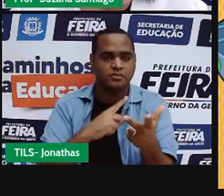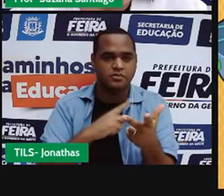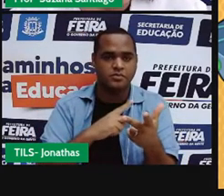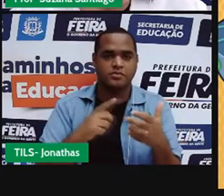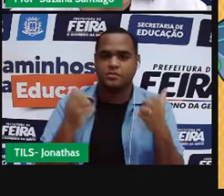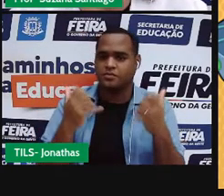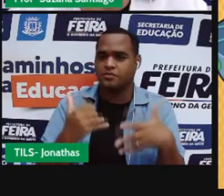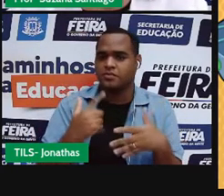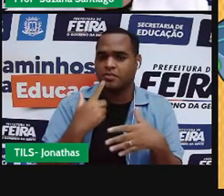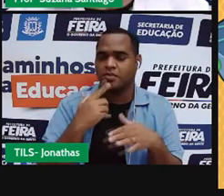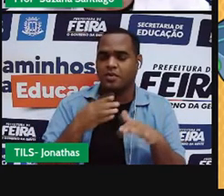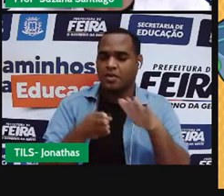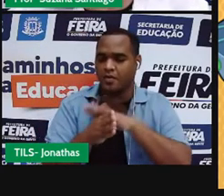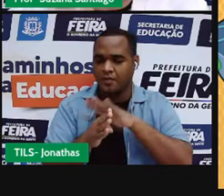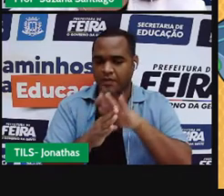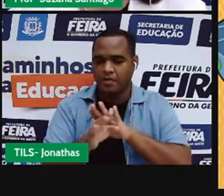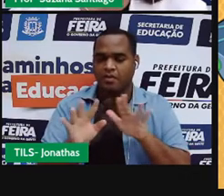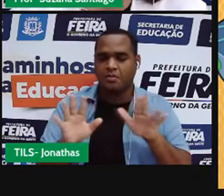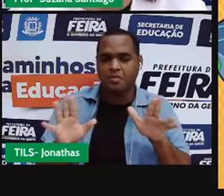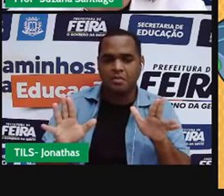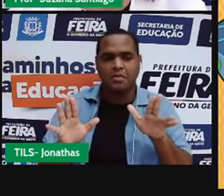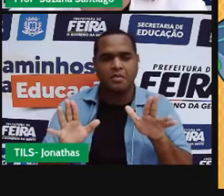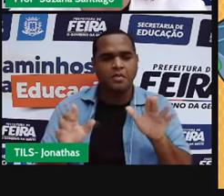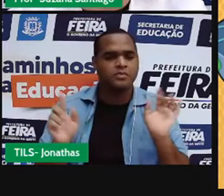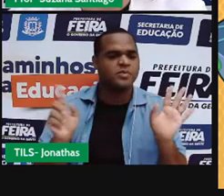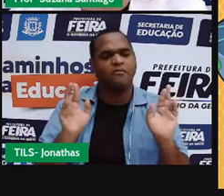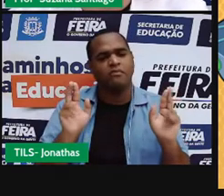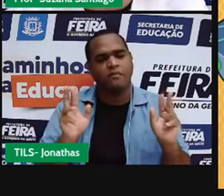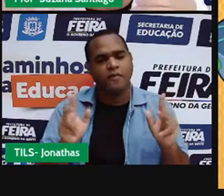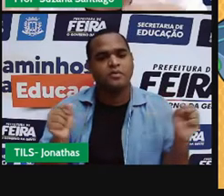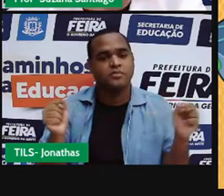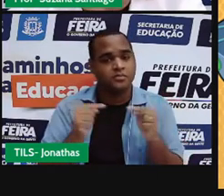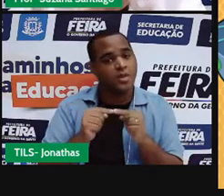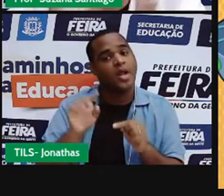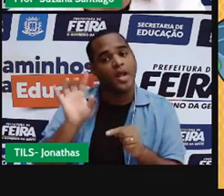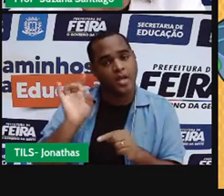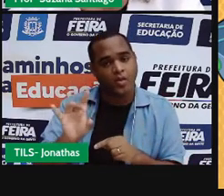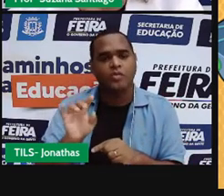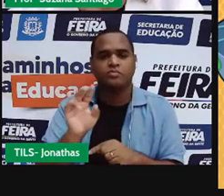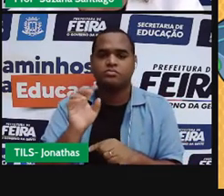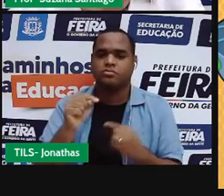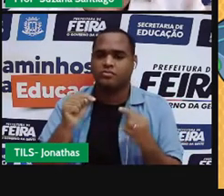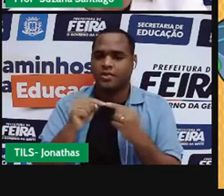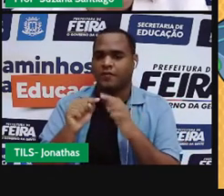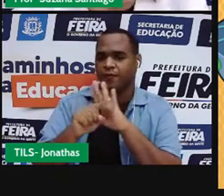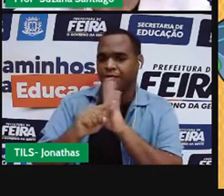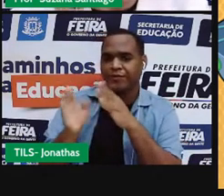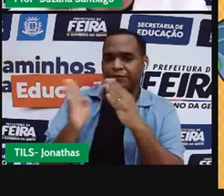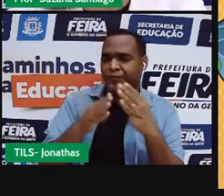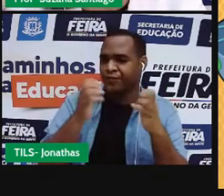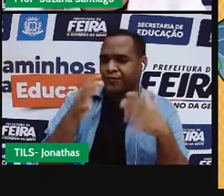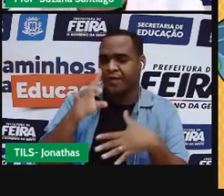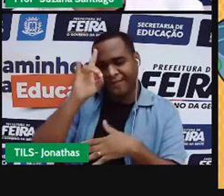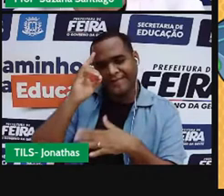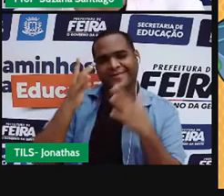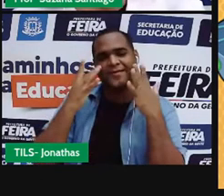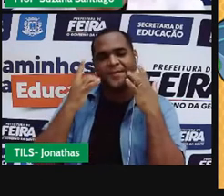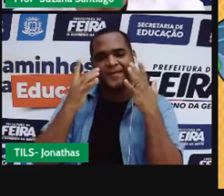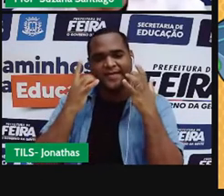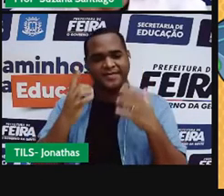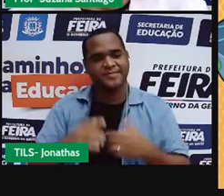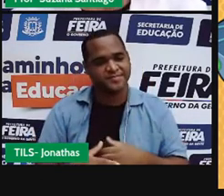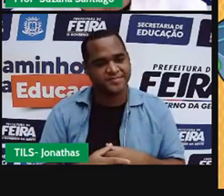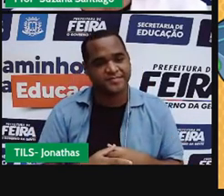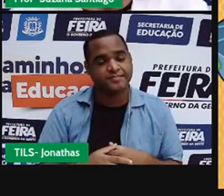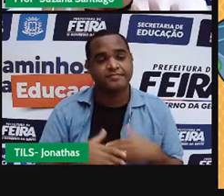invasão marciana. E não era, era só uma rádio novela, um rádio teatro,